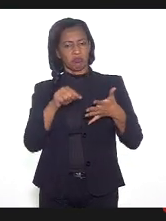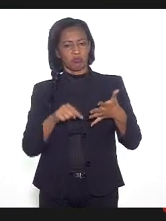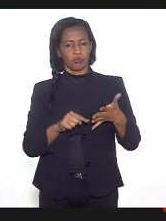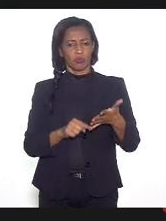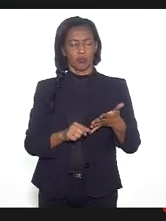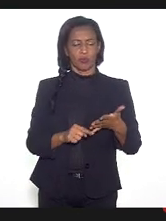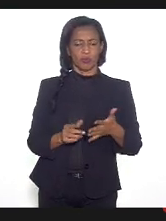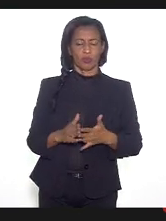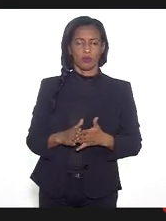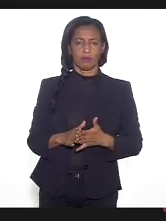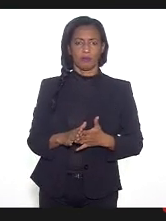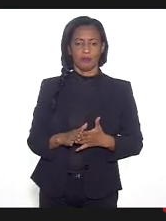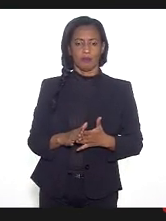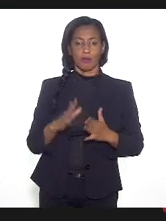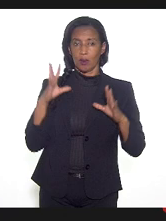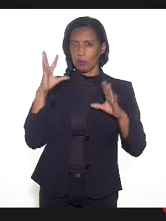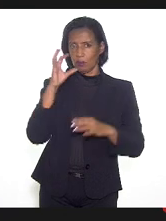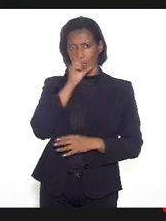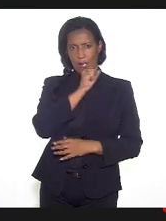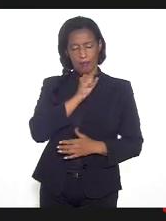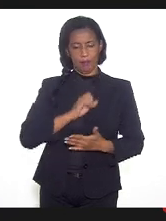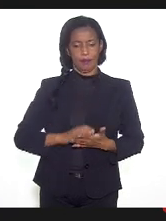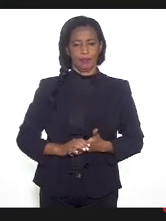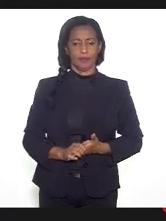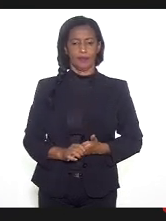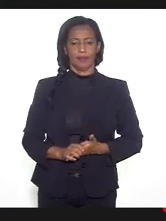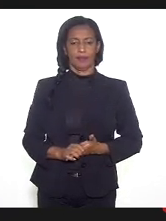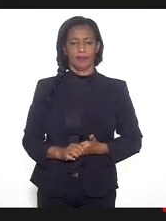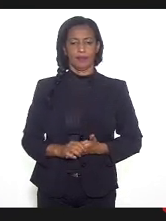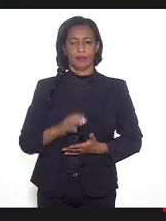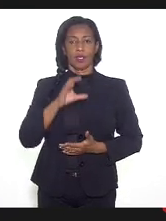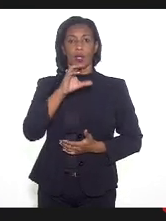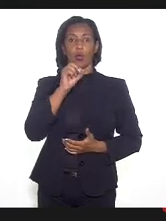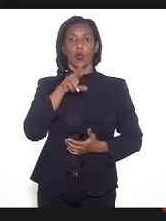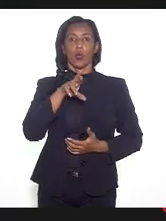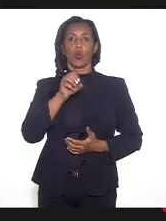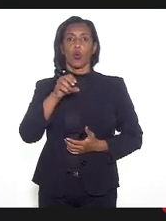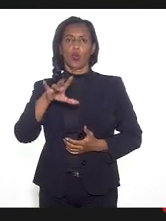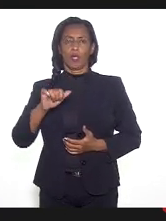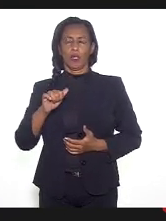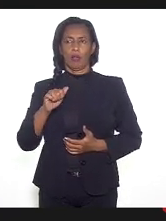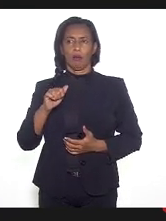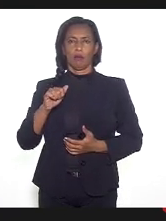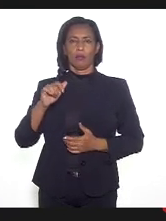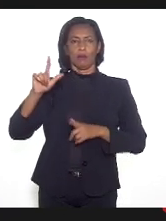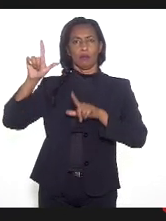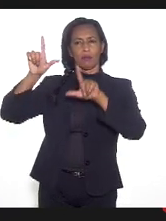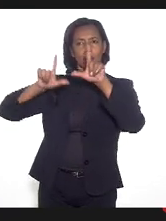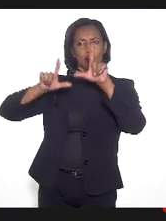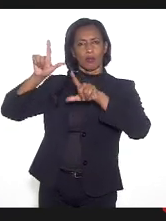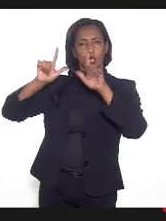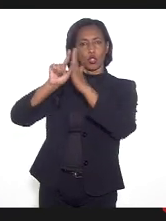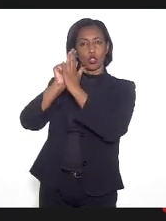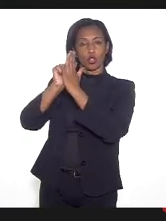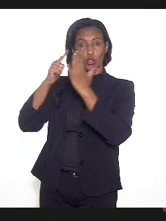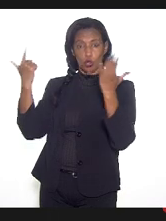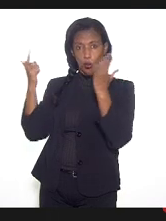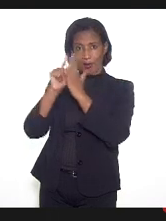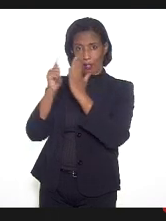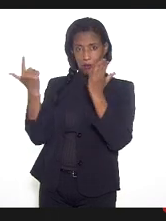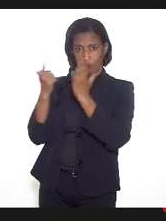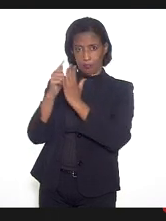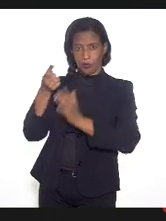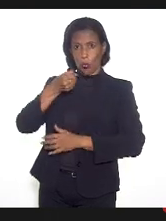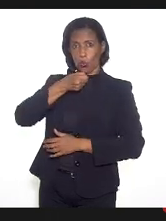o presidente, se me permite. Serei breve. O coronel Leandro Monteiro deu uma entrevista para o jornal O Dia, dia 23 de maio de